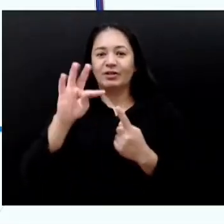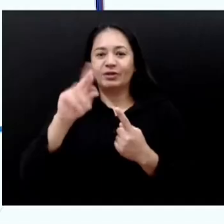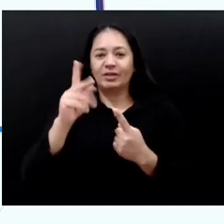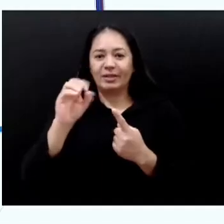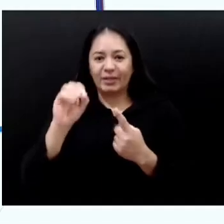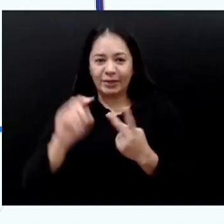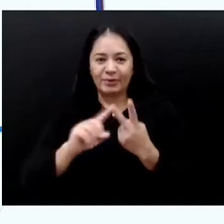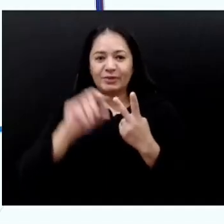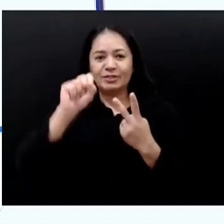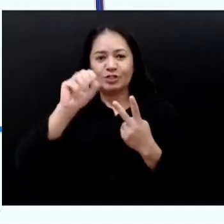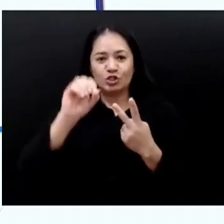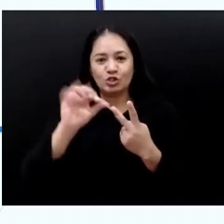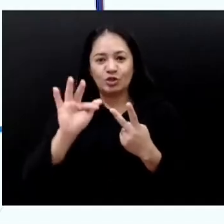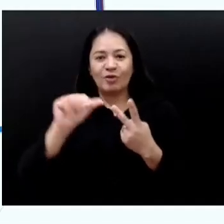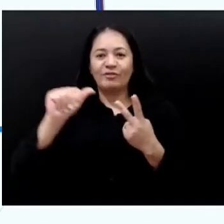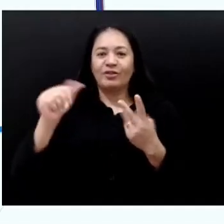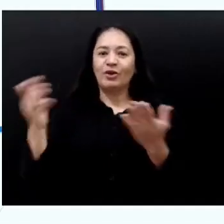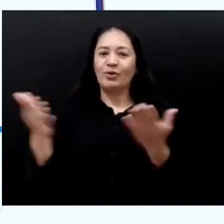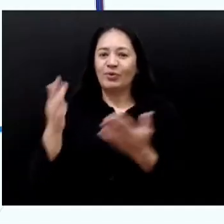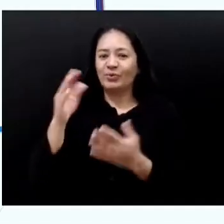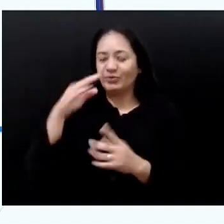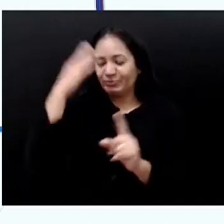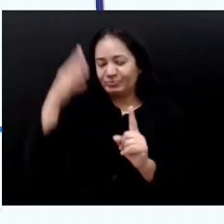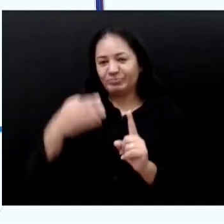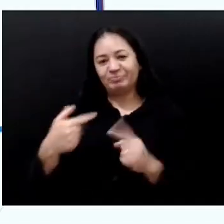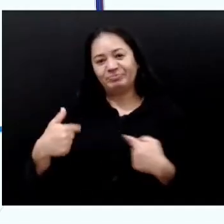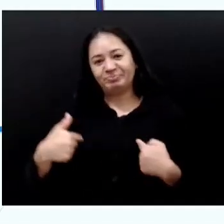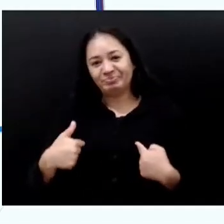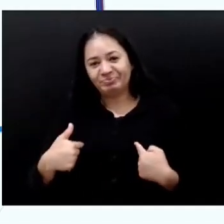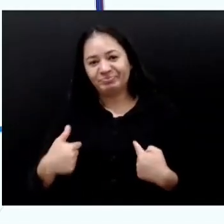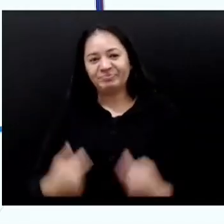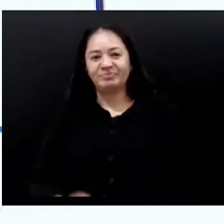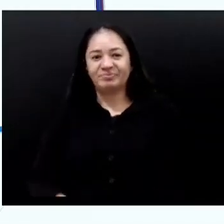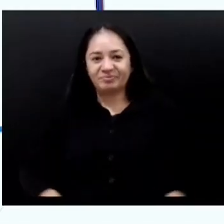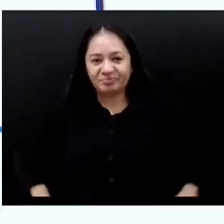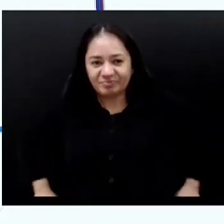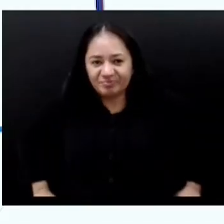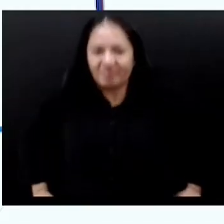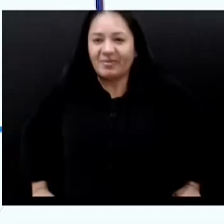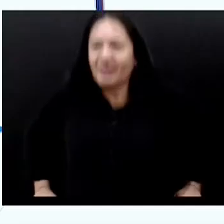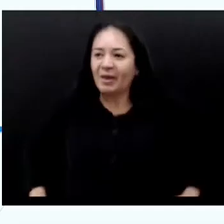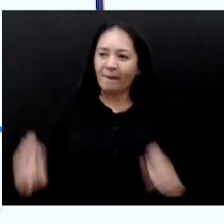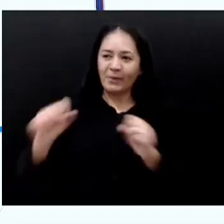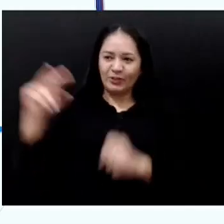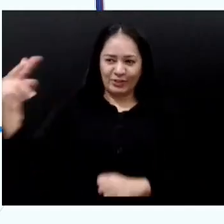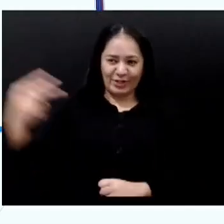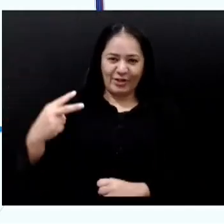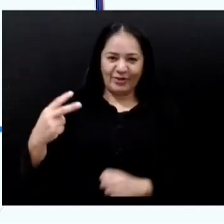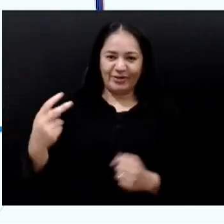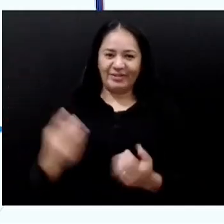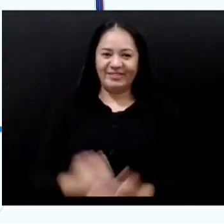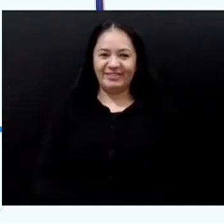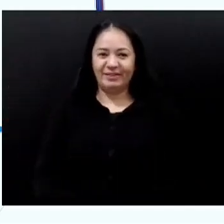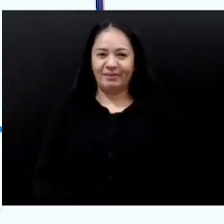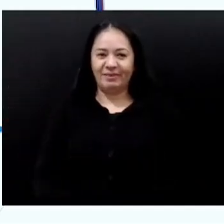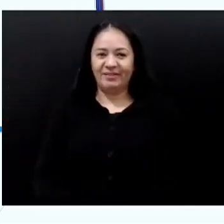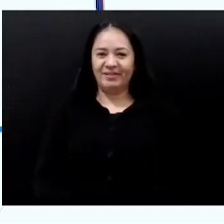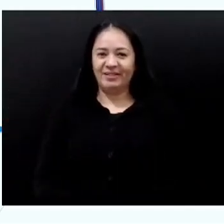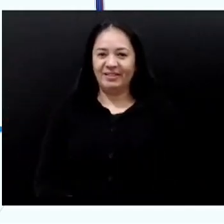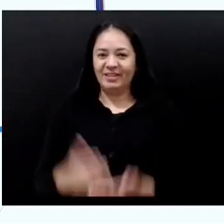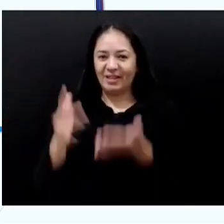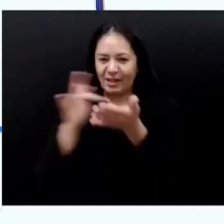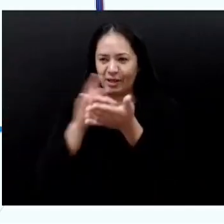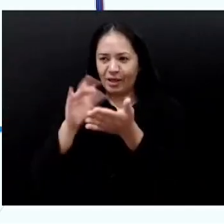hoje prestigiar o papai. Viu? Pode olhar para o papai agora. Tira o olho do celular. Eu queria